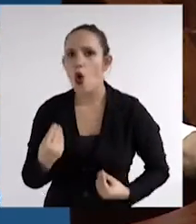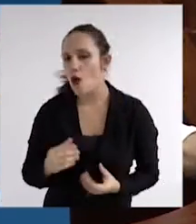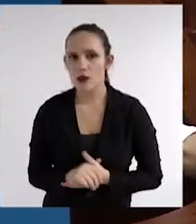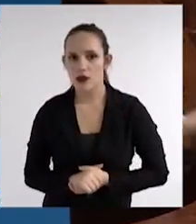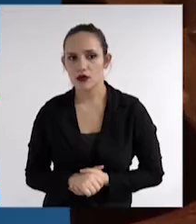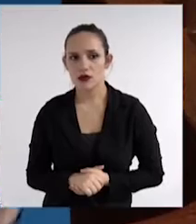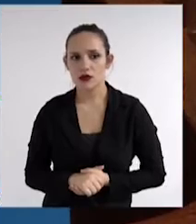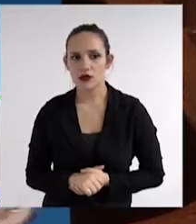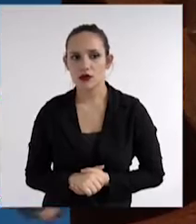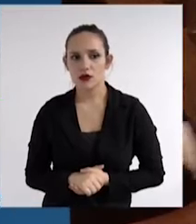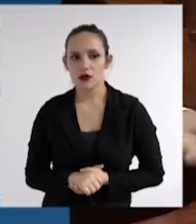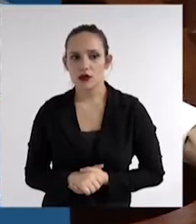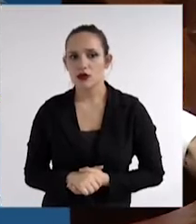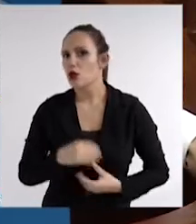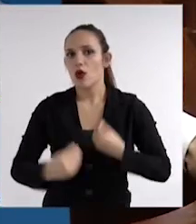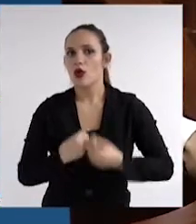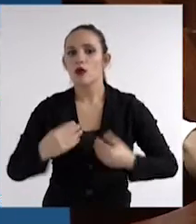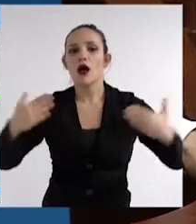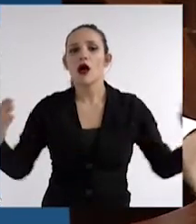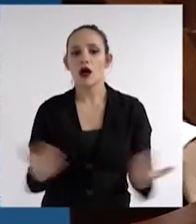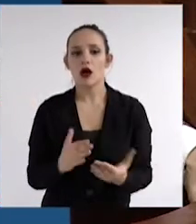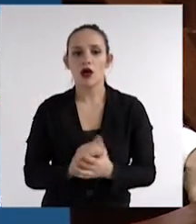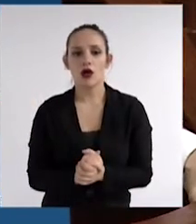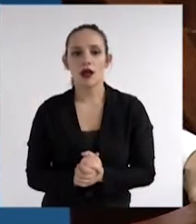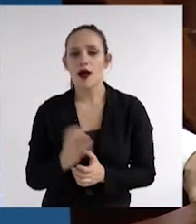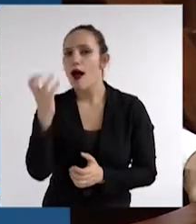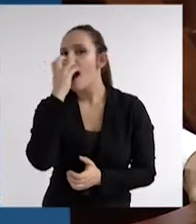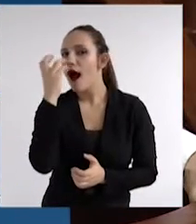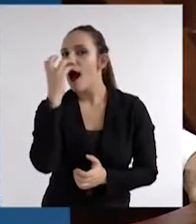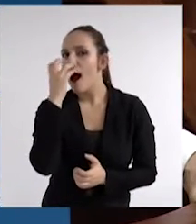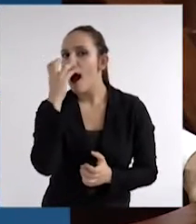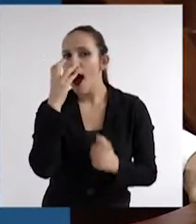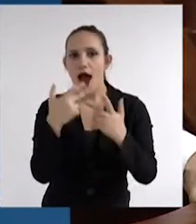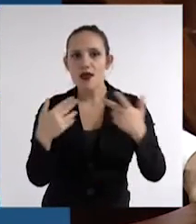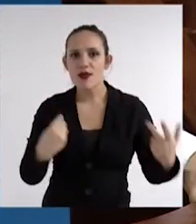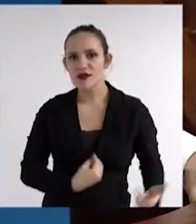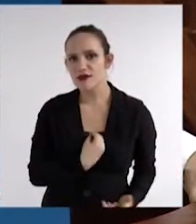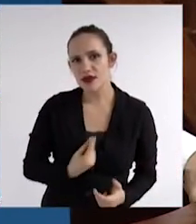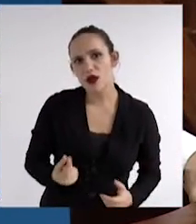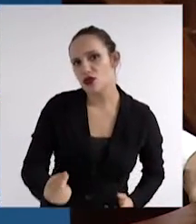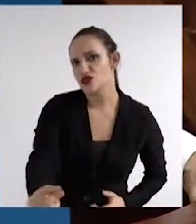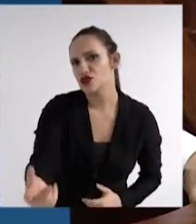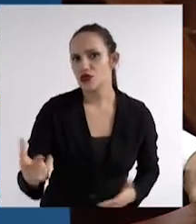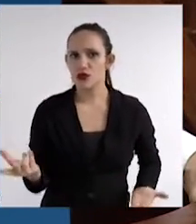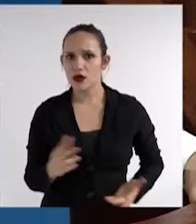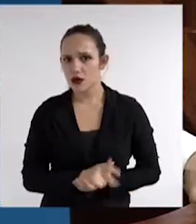cadeia produtiva, principalmente de animais.